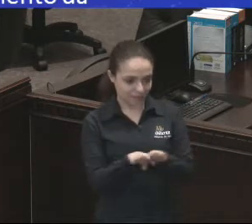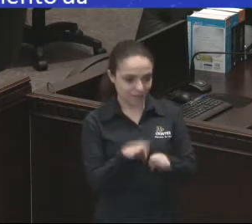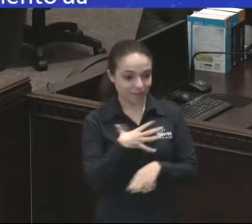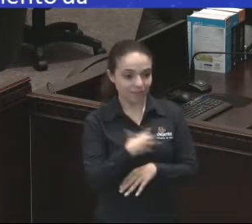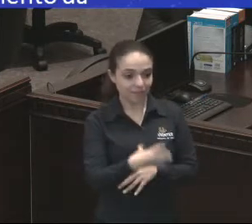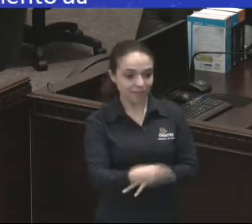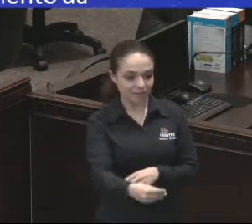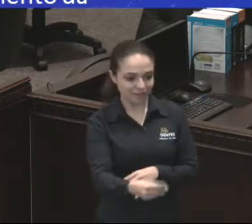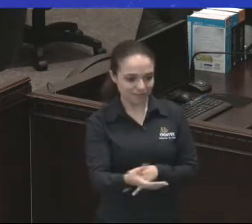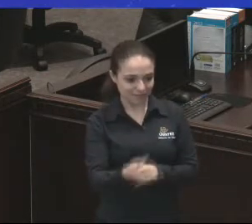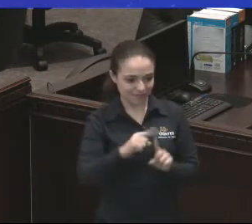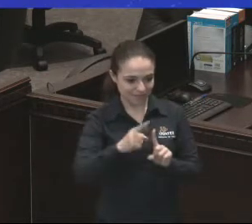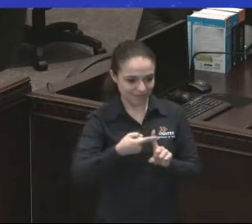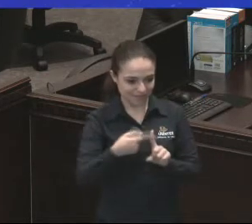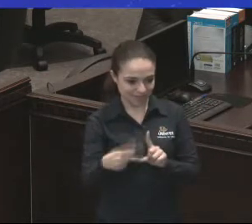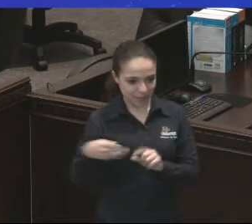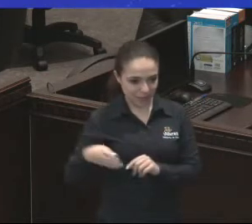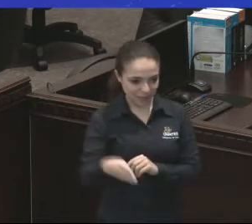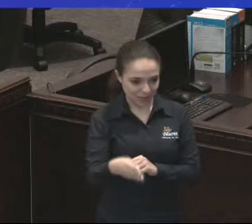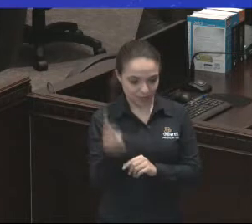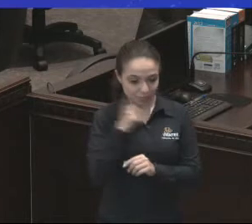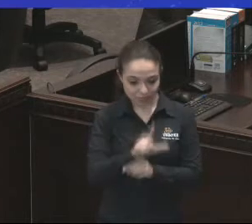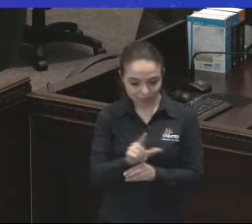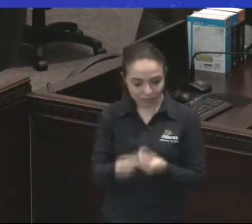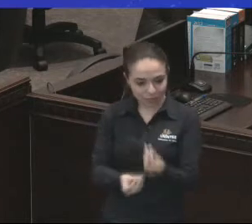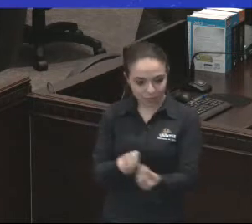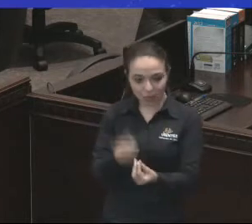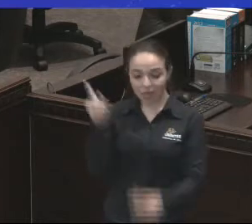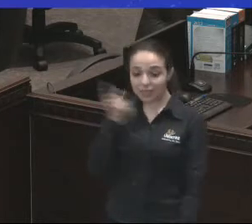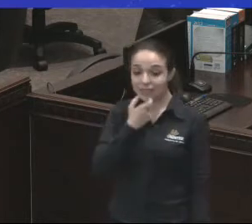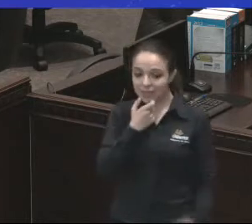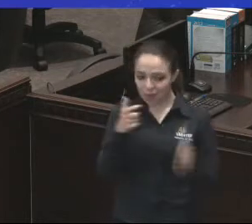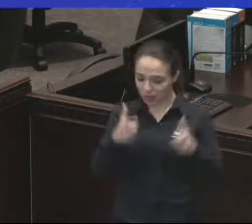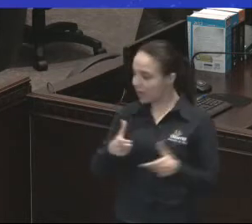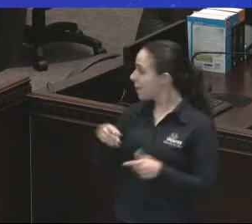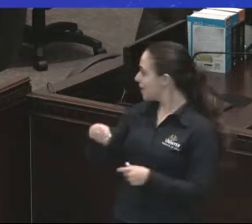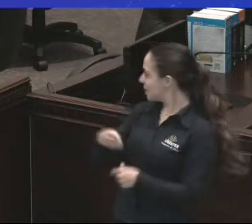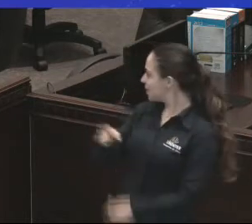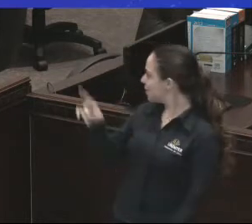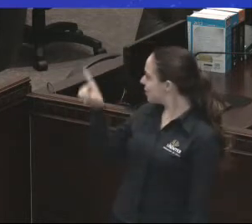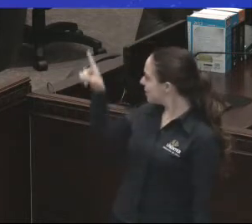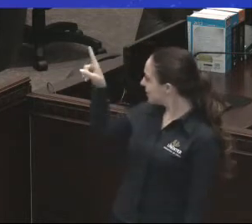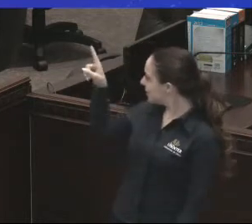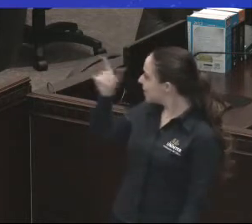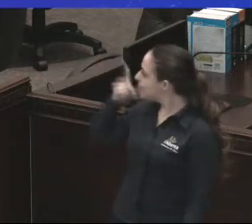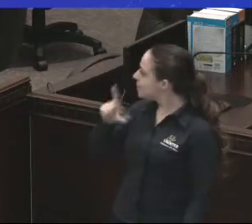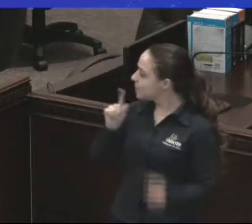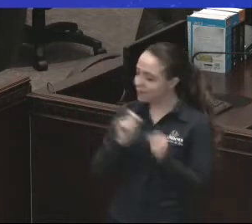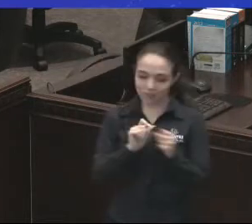ao desenvolvimento sexual dos peixes. Esse peixe aqui da Inglaterra, o Rutilus rutilus, que é a pardelha dos Alpes,